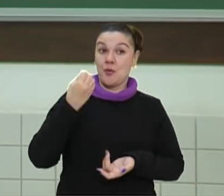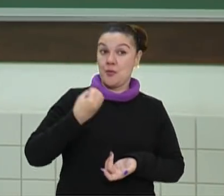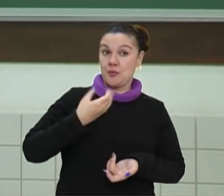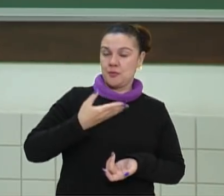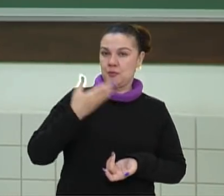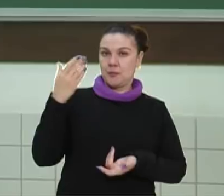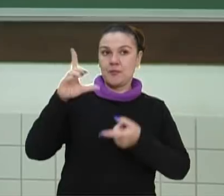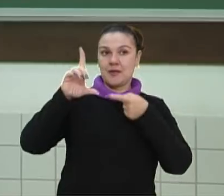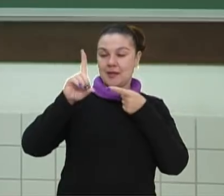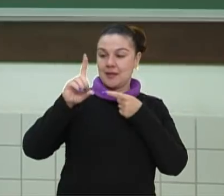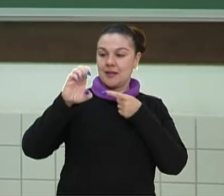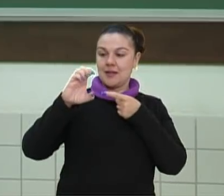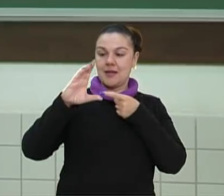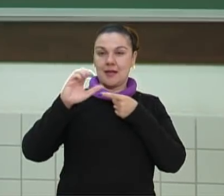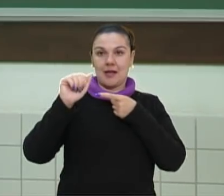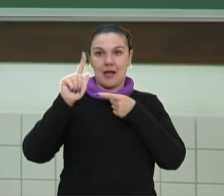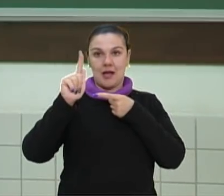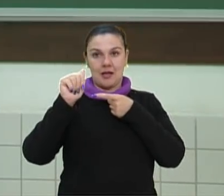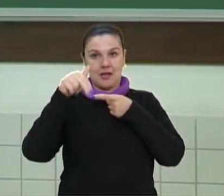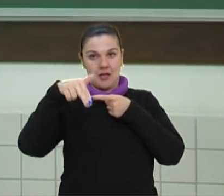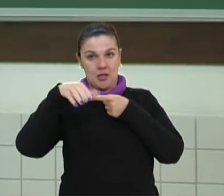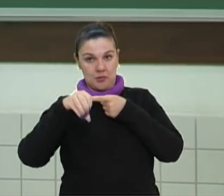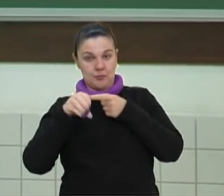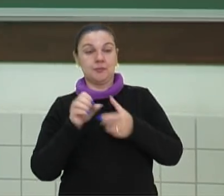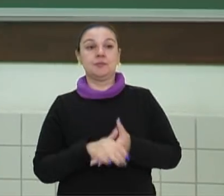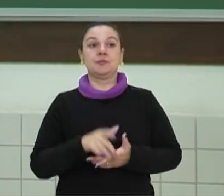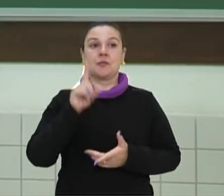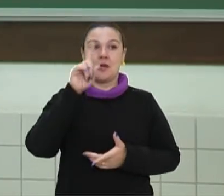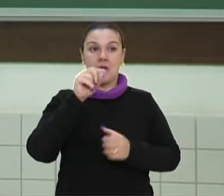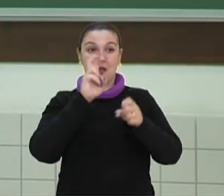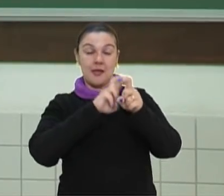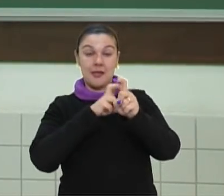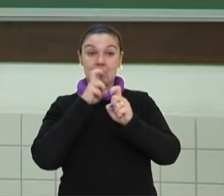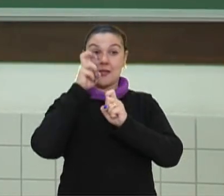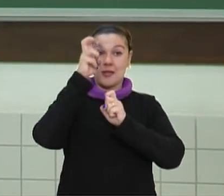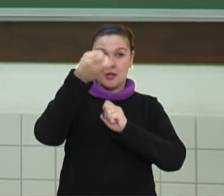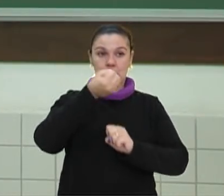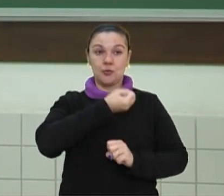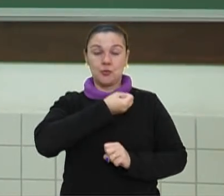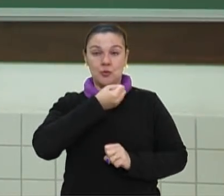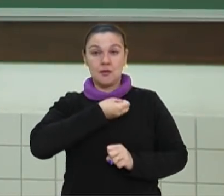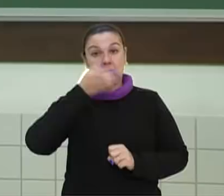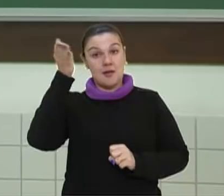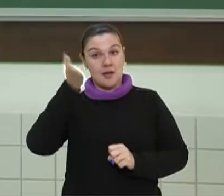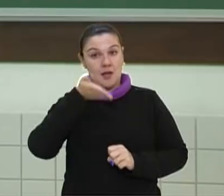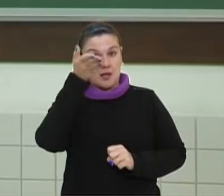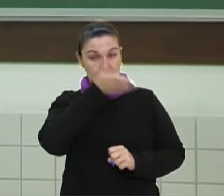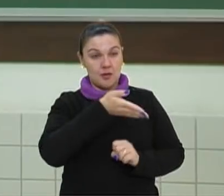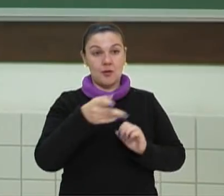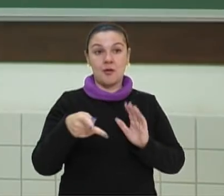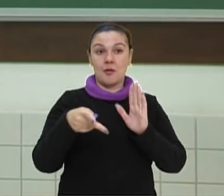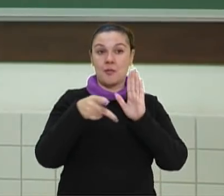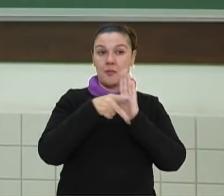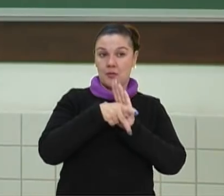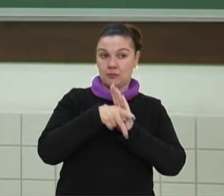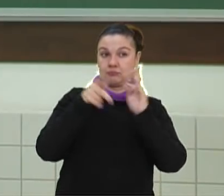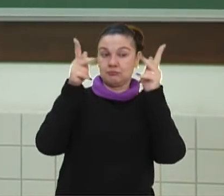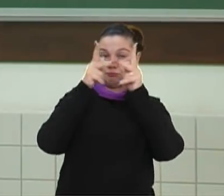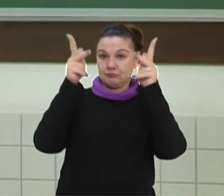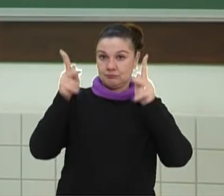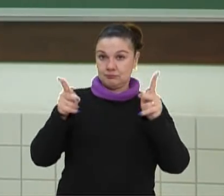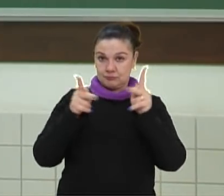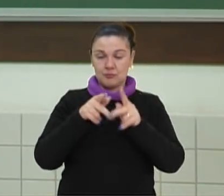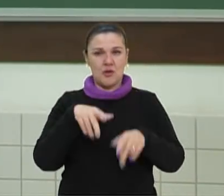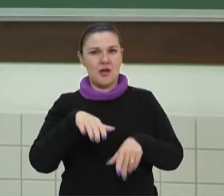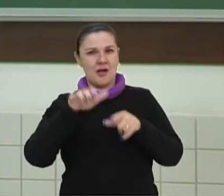de um decágono é igual ao quíntuplo do número de lados de um polígono. Determine. Bom,